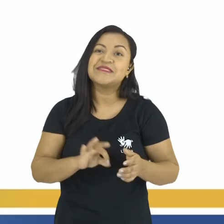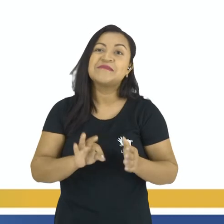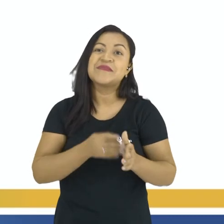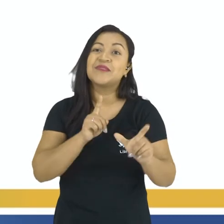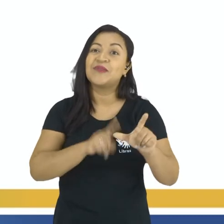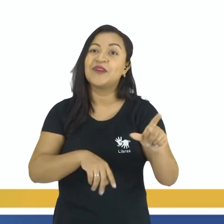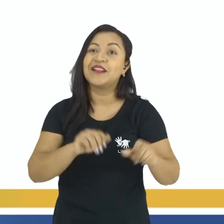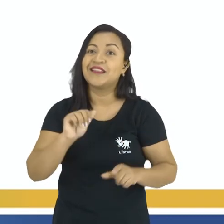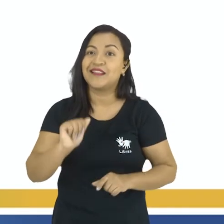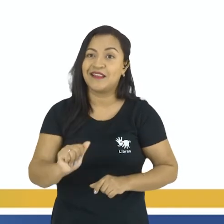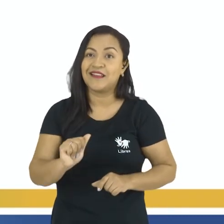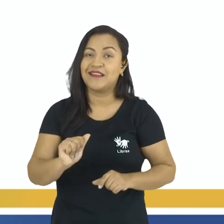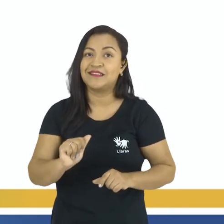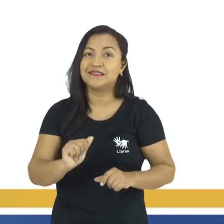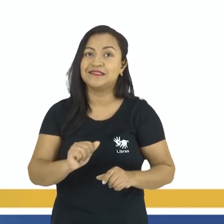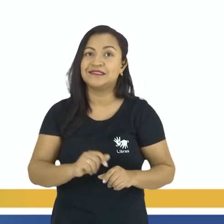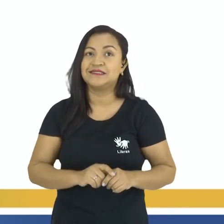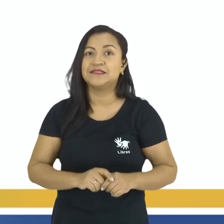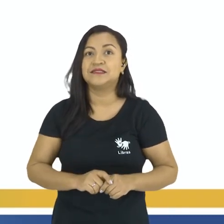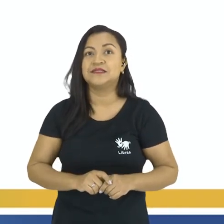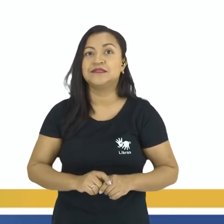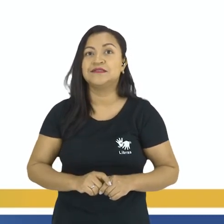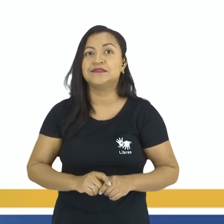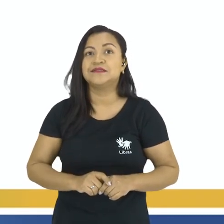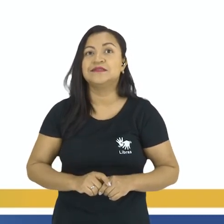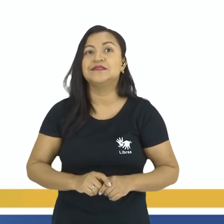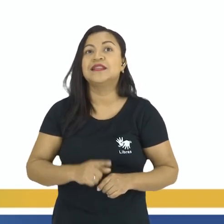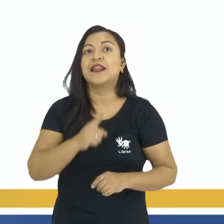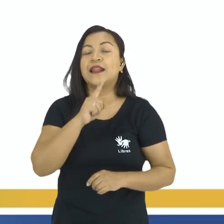A primeira, a terceira e a quarta estão